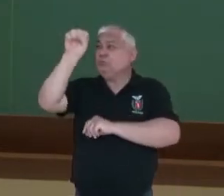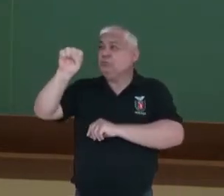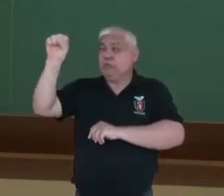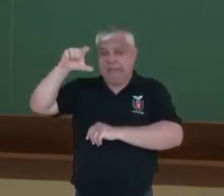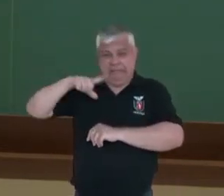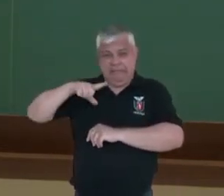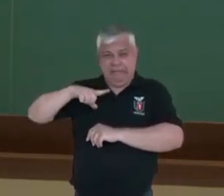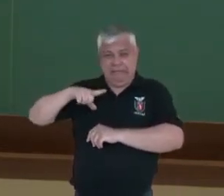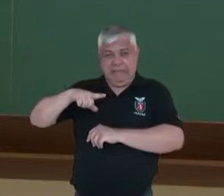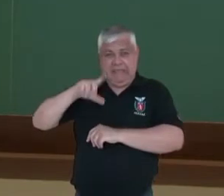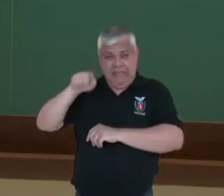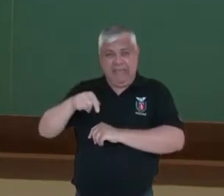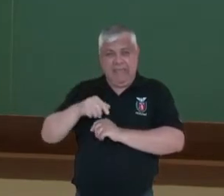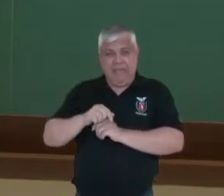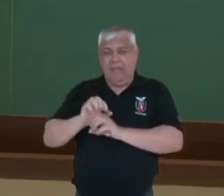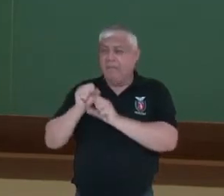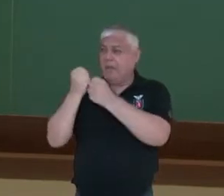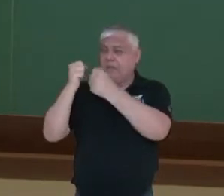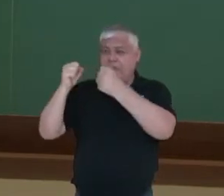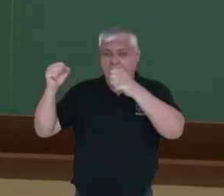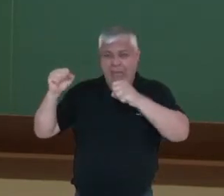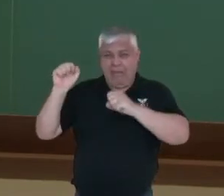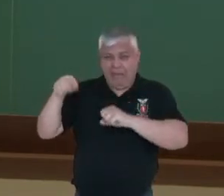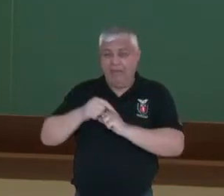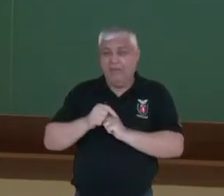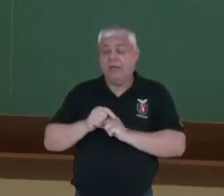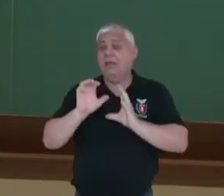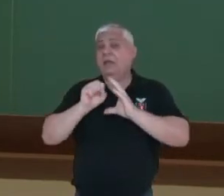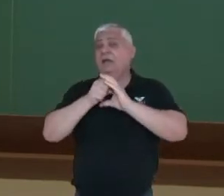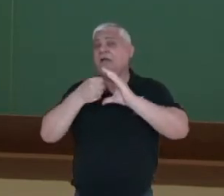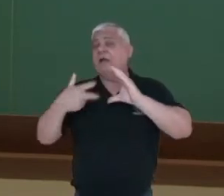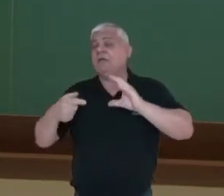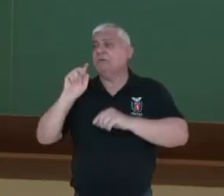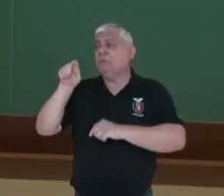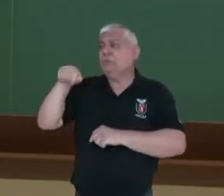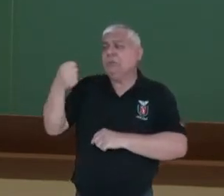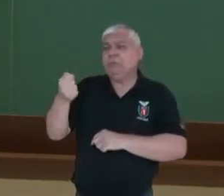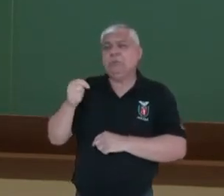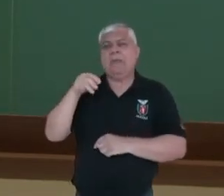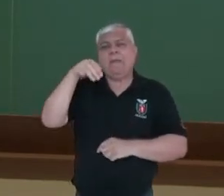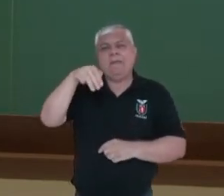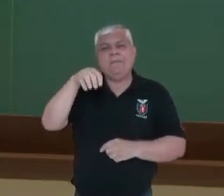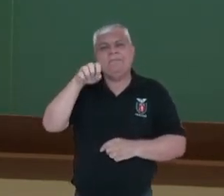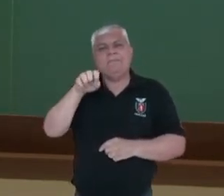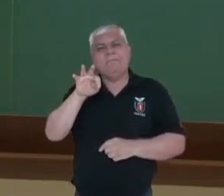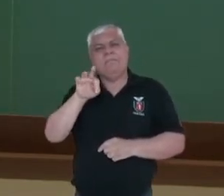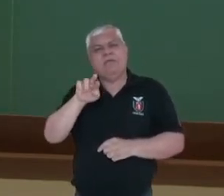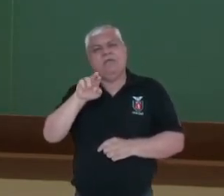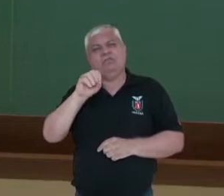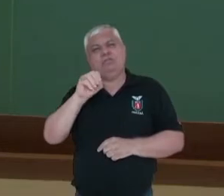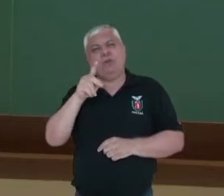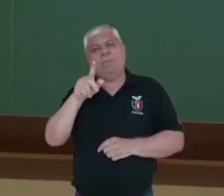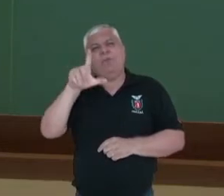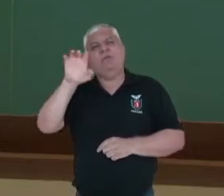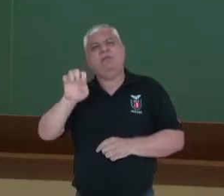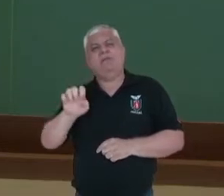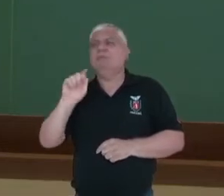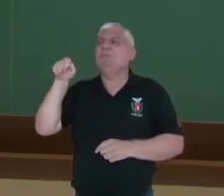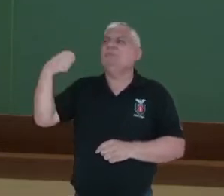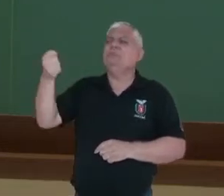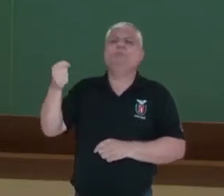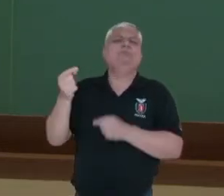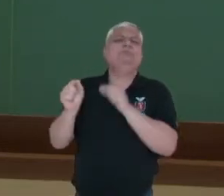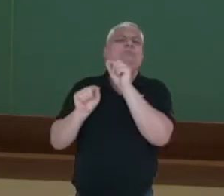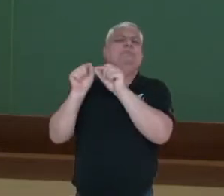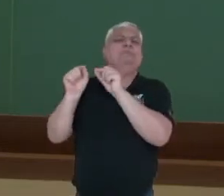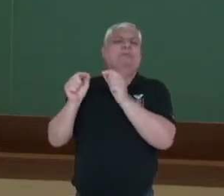região metropolitana? Que características estão envolvidas para entender o conceito de formação de áreas ou de